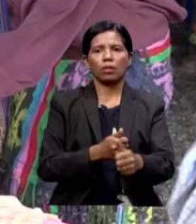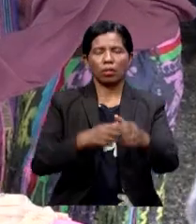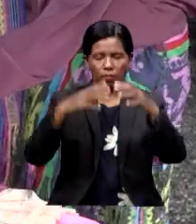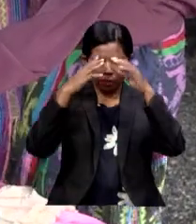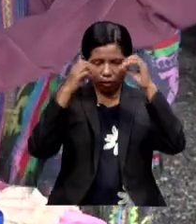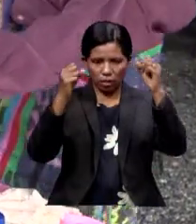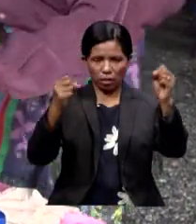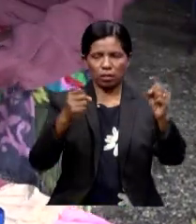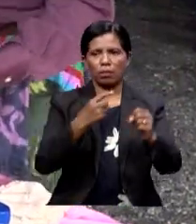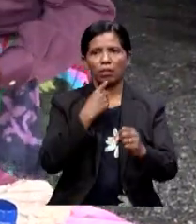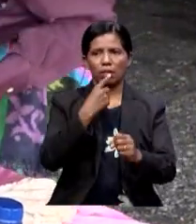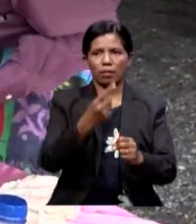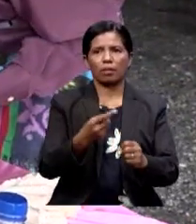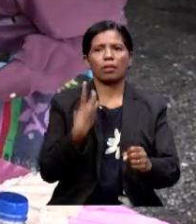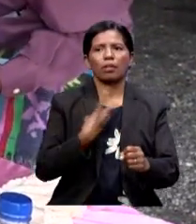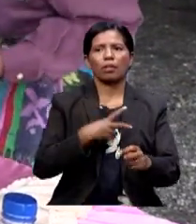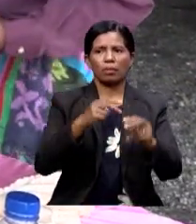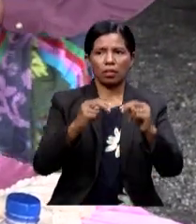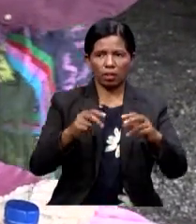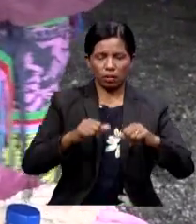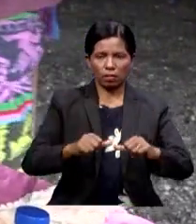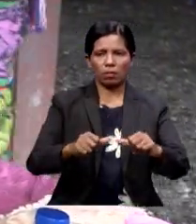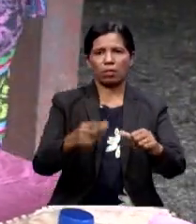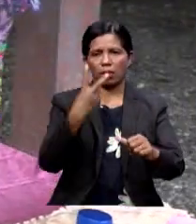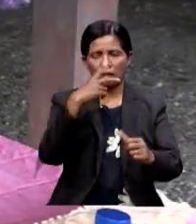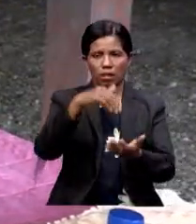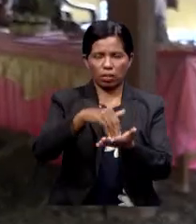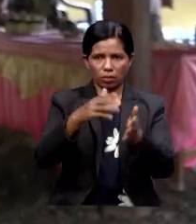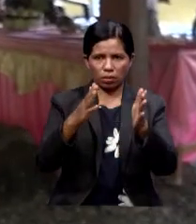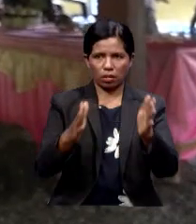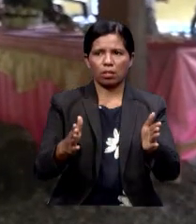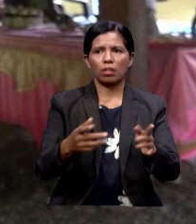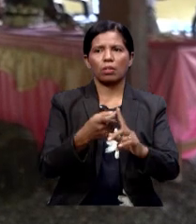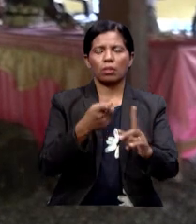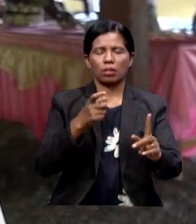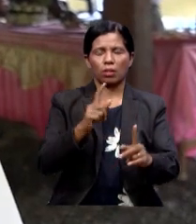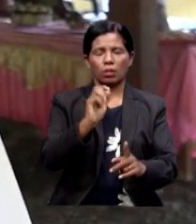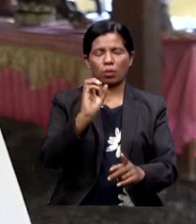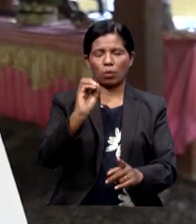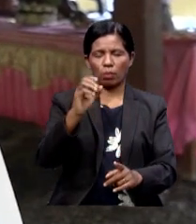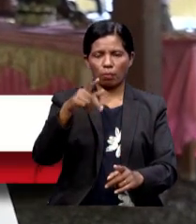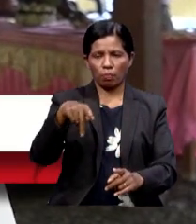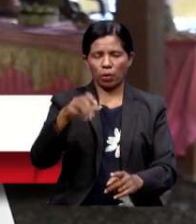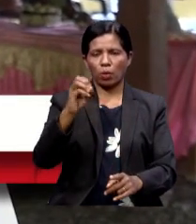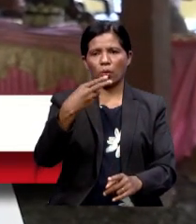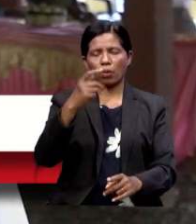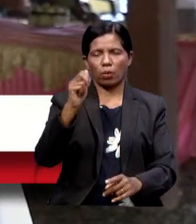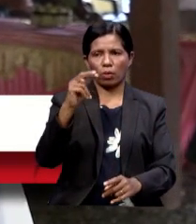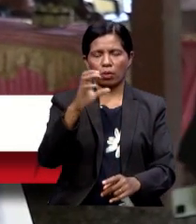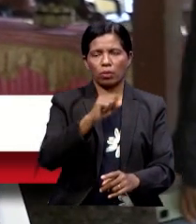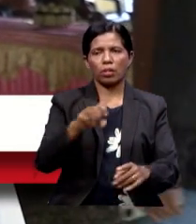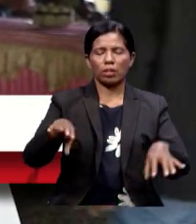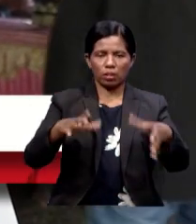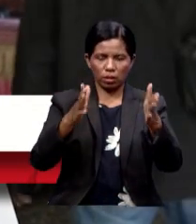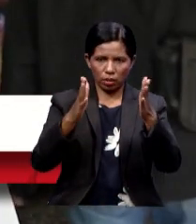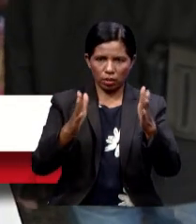e a orientação. A mim tem que ser controle na frente, para alunos se rajusem bem, e a Topo Ronis, depois a staff se rajusem